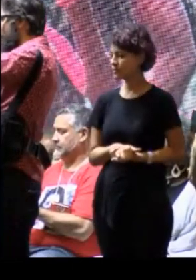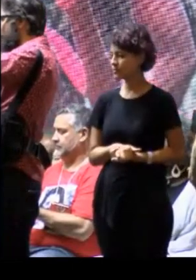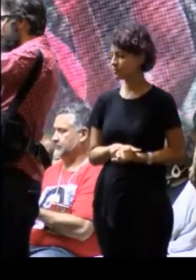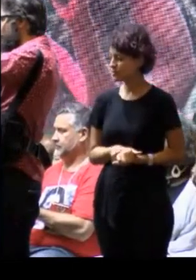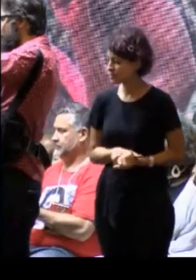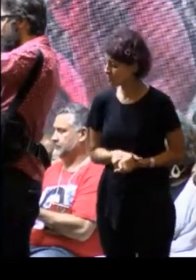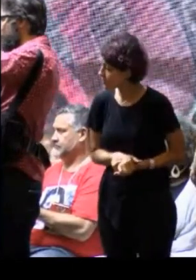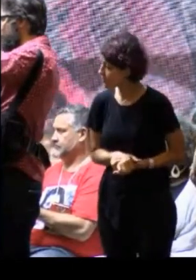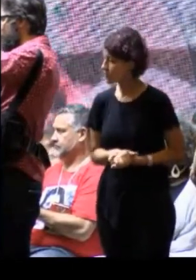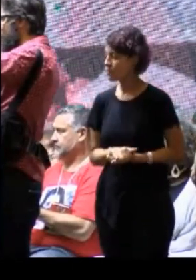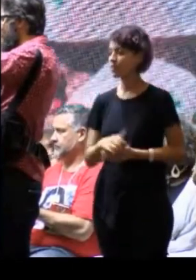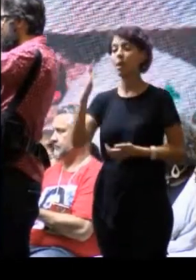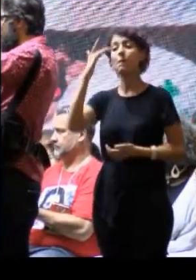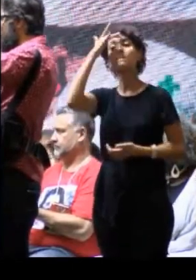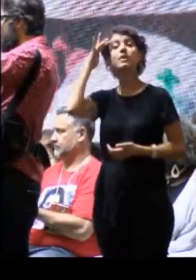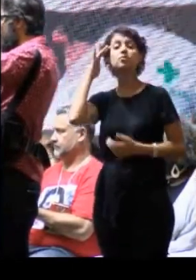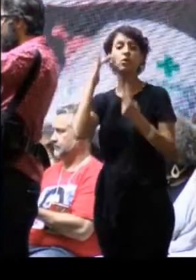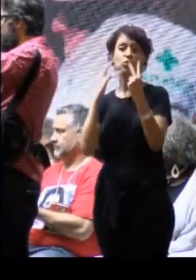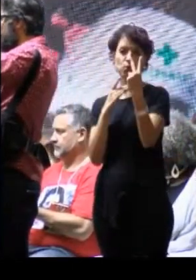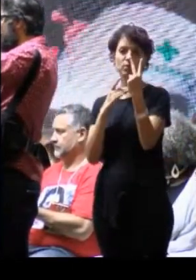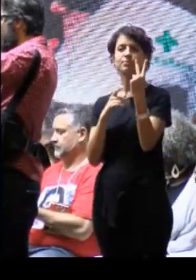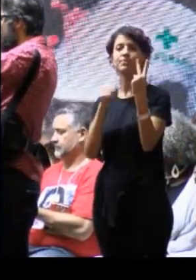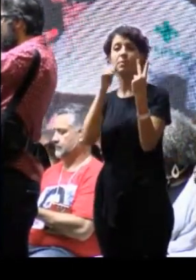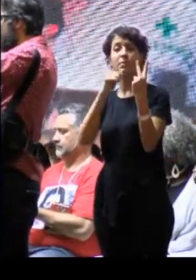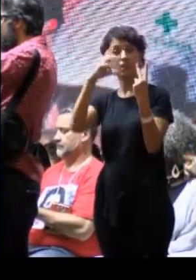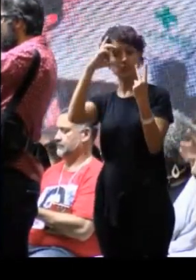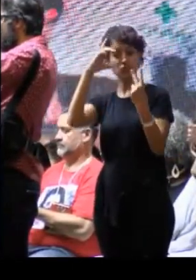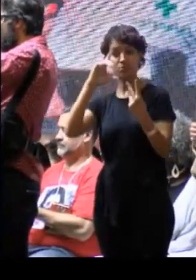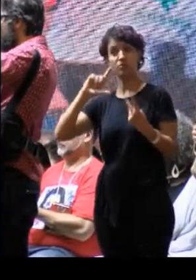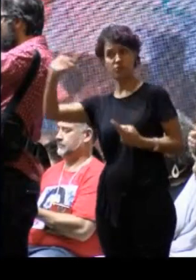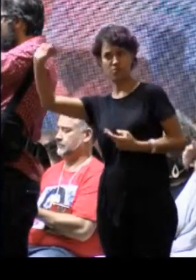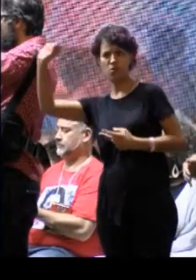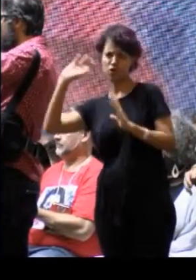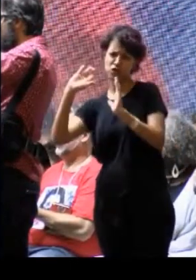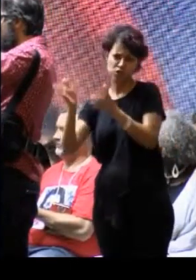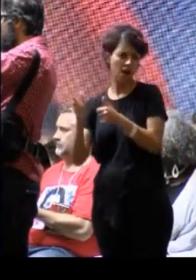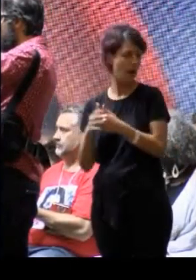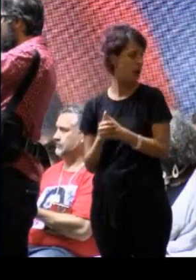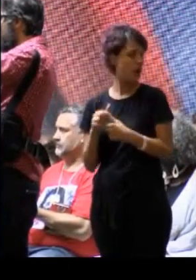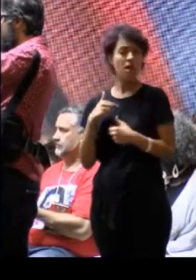tem duas pessoas, a Dilma já foi embora. Eu queria